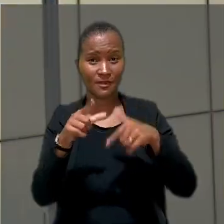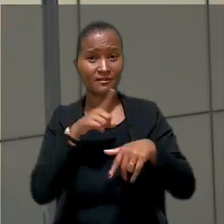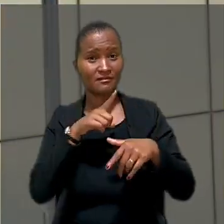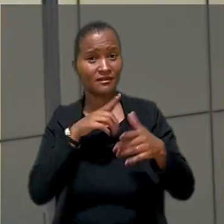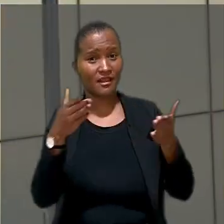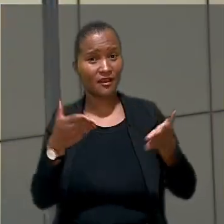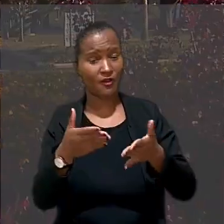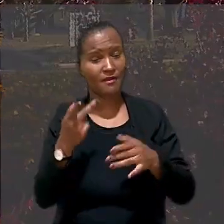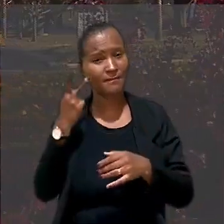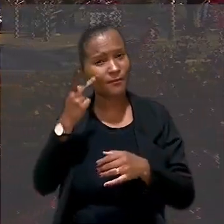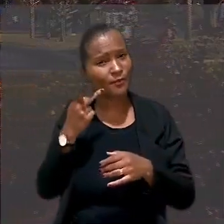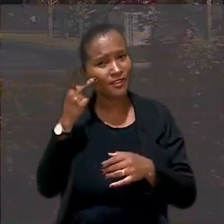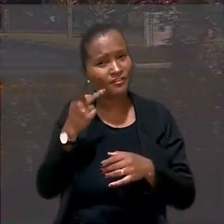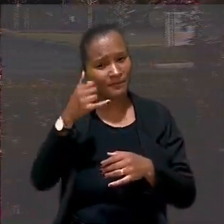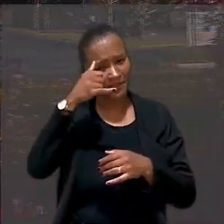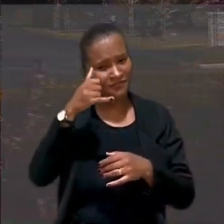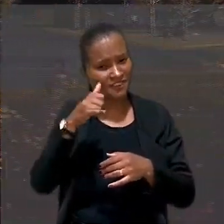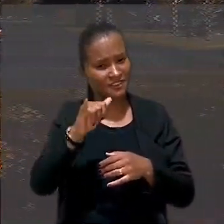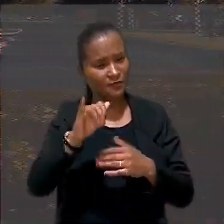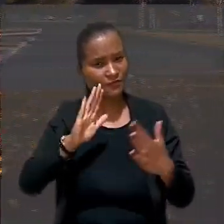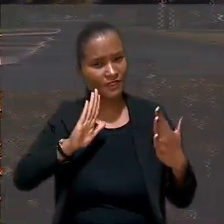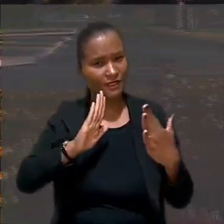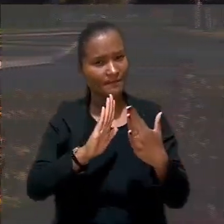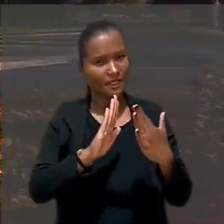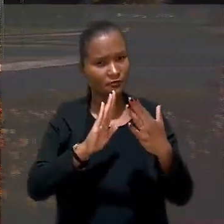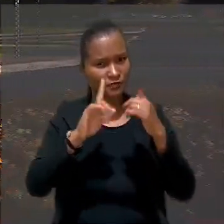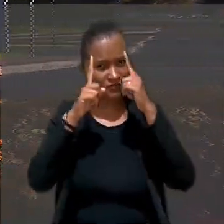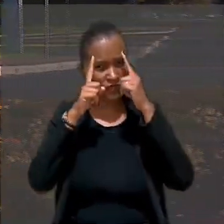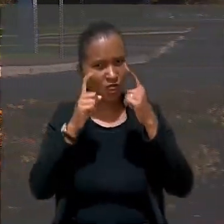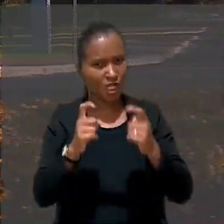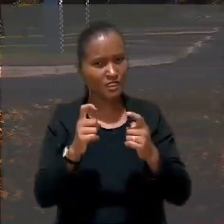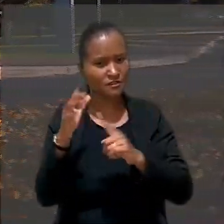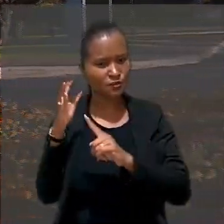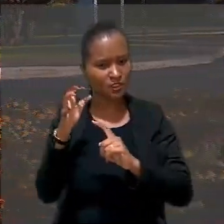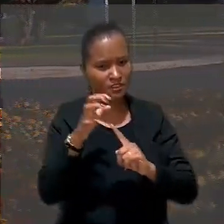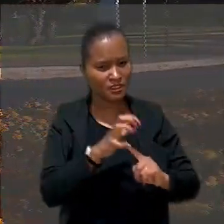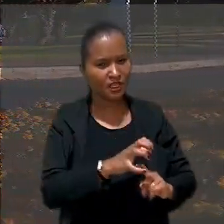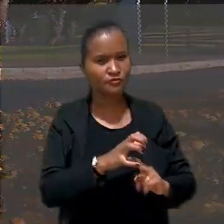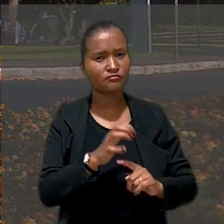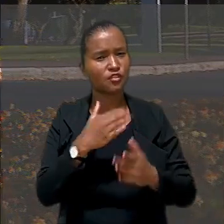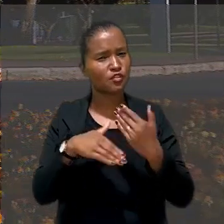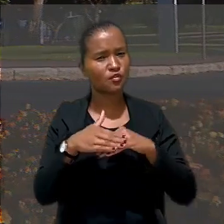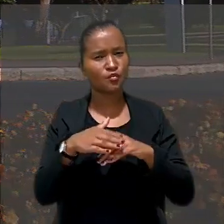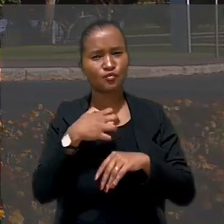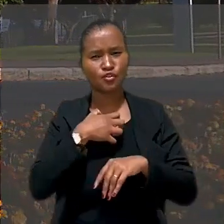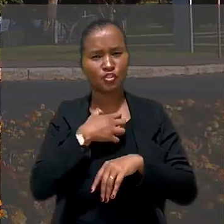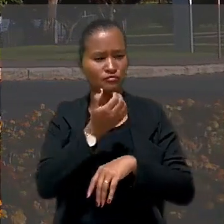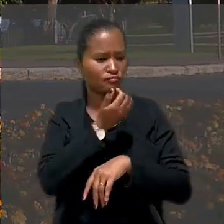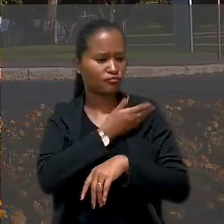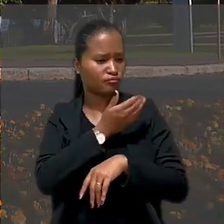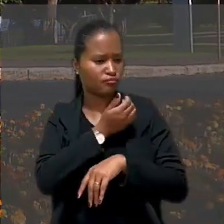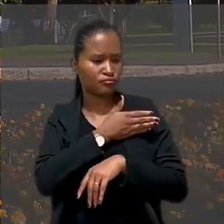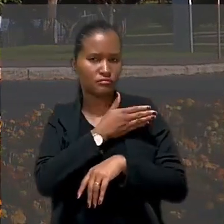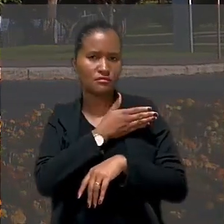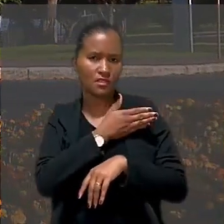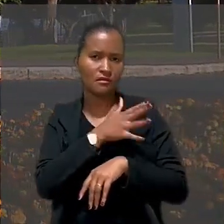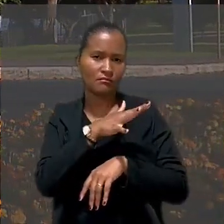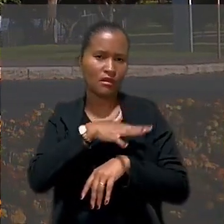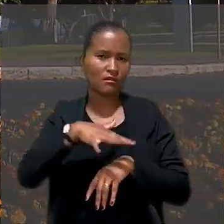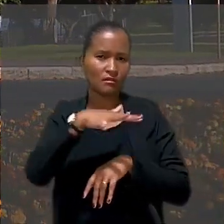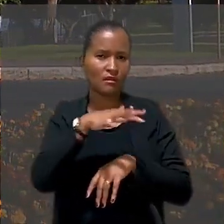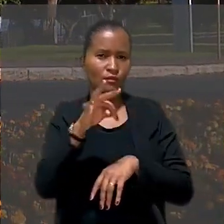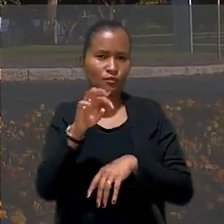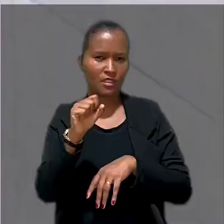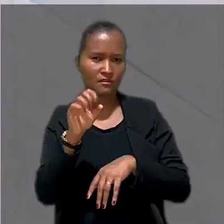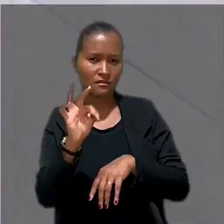do Trabalho conta agora com uma política de prevenção e enfrentamento da violência, do assédio e de todas as formas de discriminação no